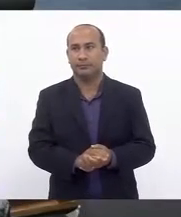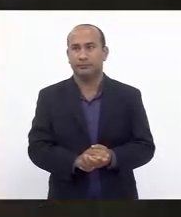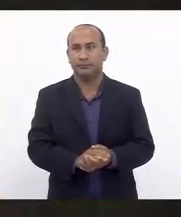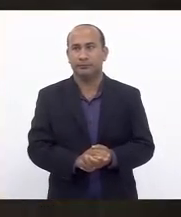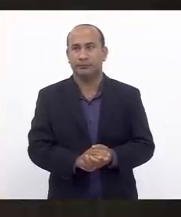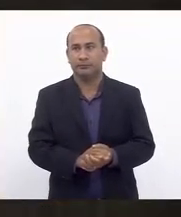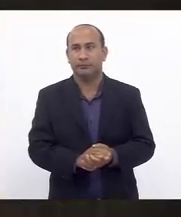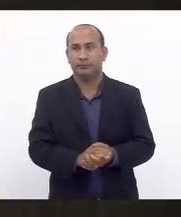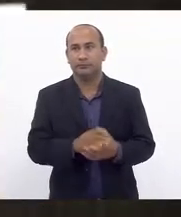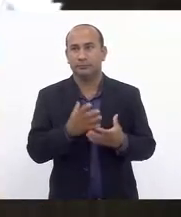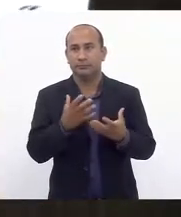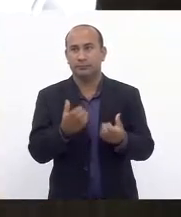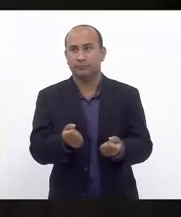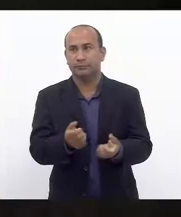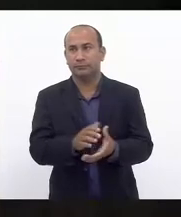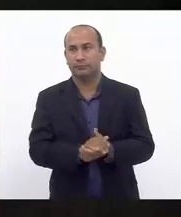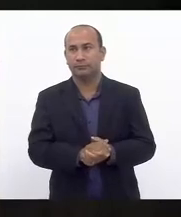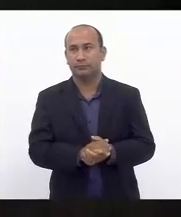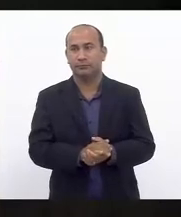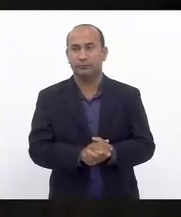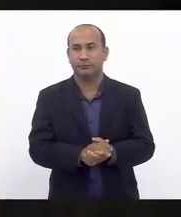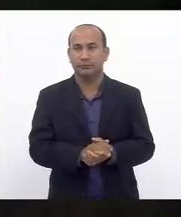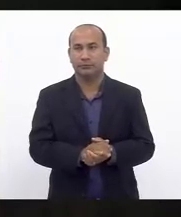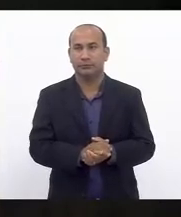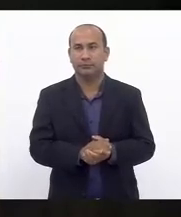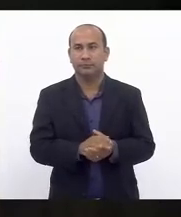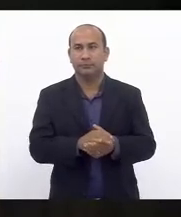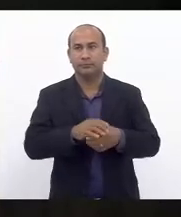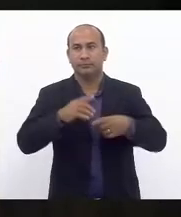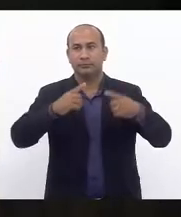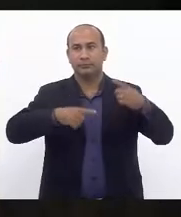É favorável, presidente. Os pareceres emitidos em discussão.